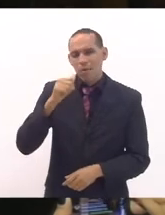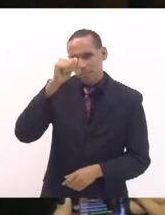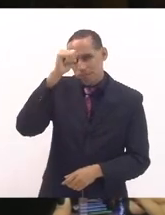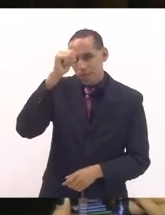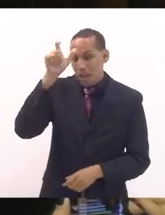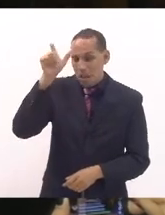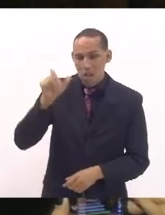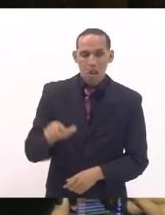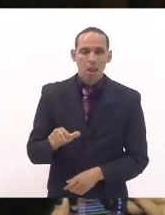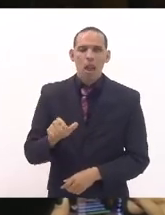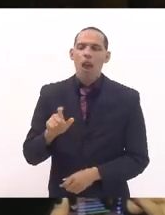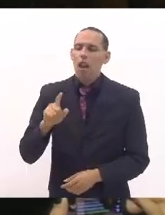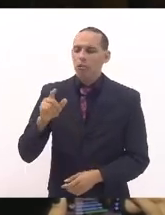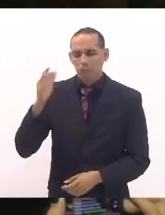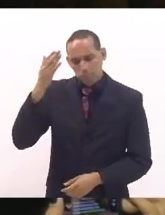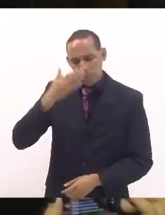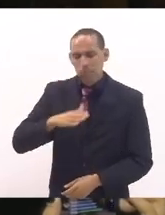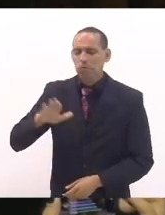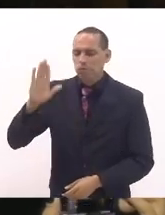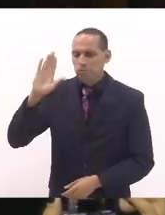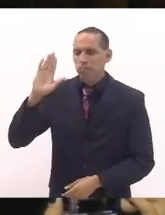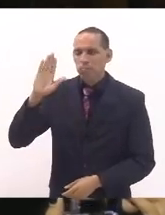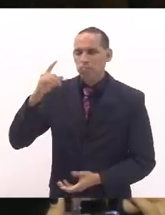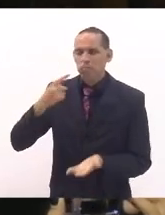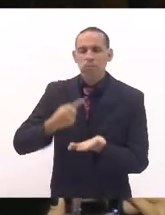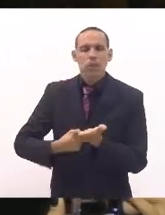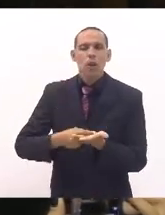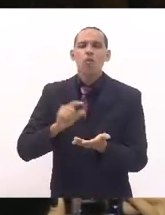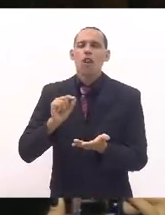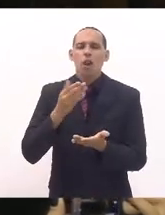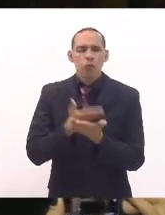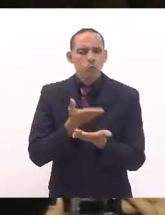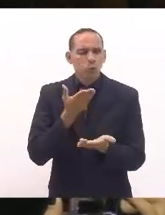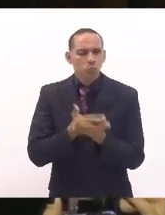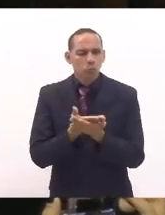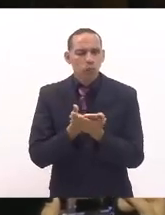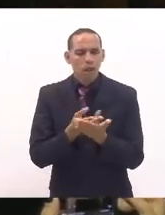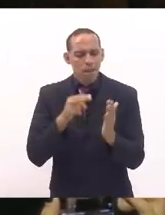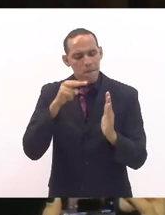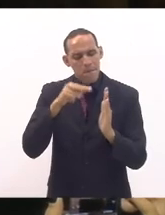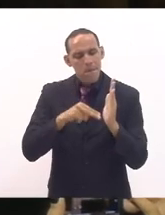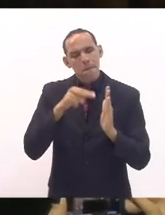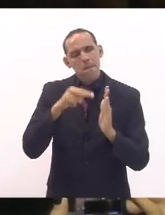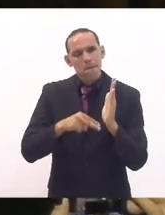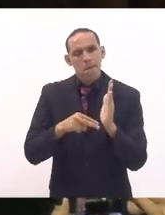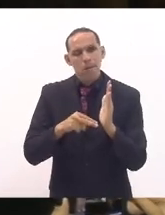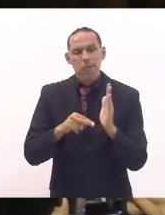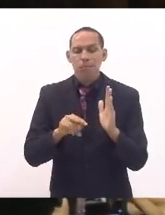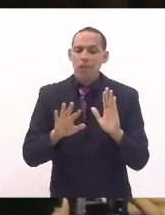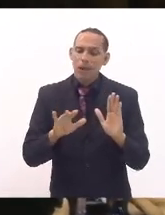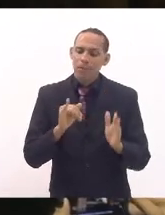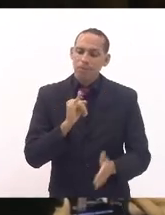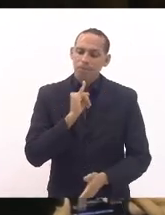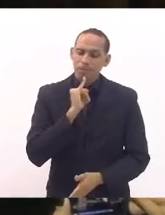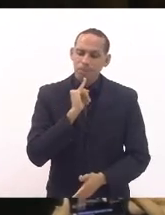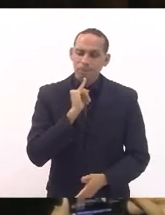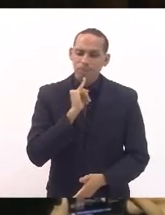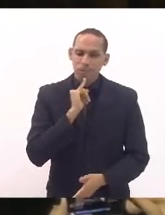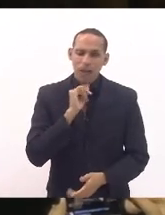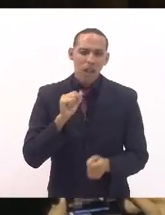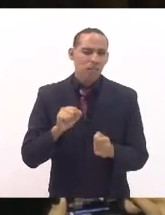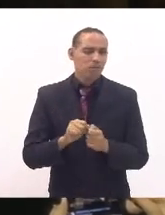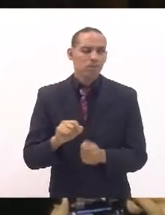se comprometeu que estudaria e ia ver com todos ele cuidado. Mas, infelizmente, não foi